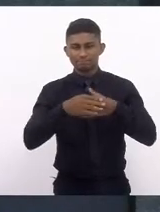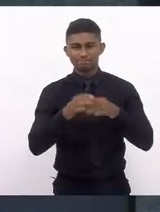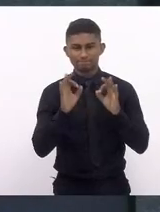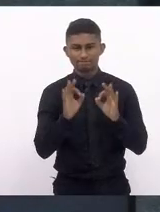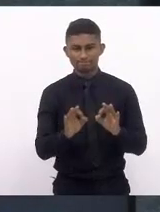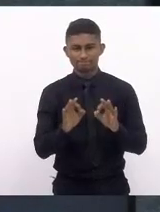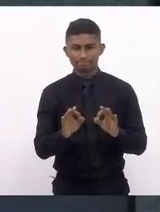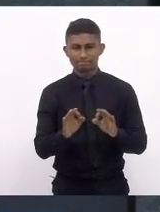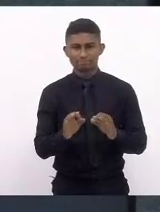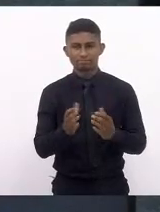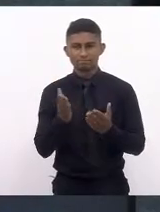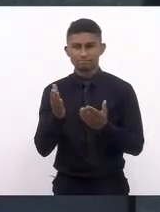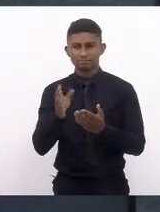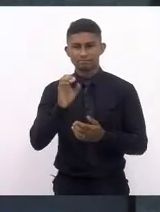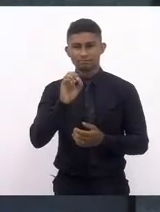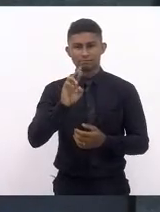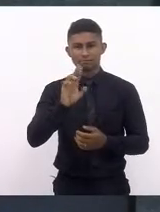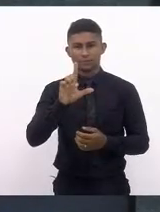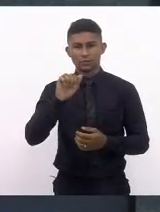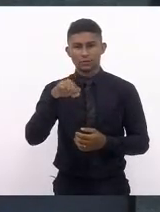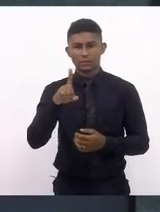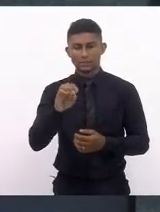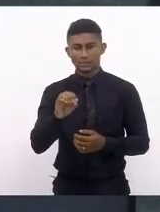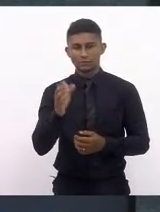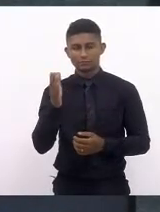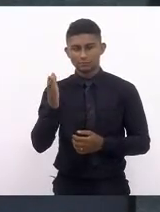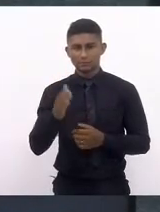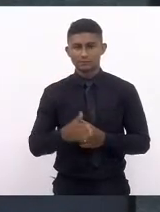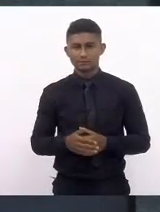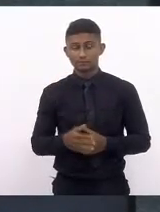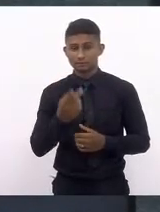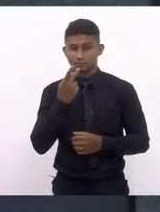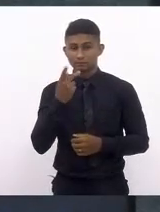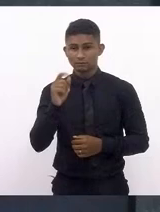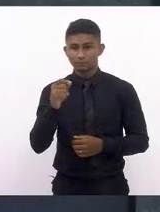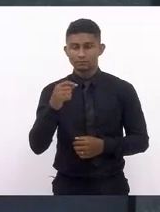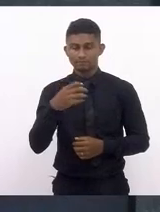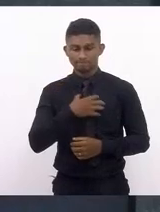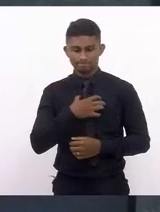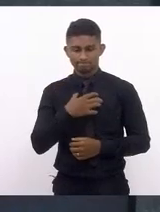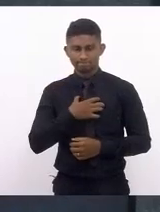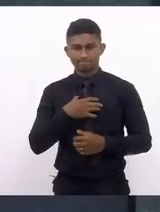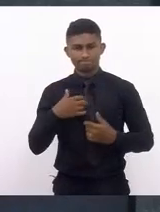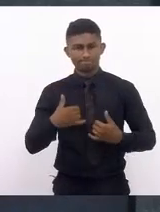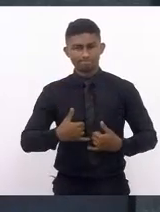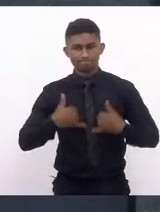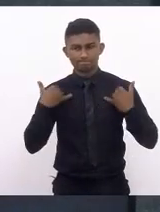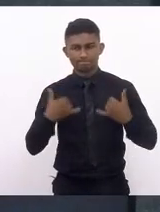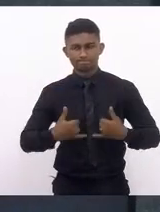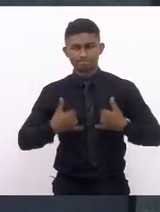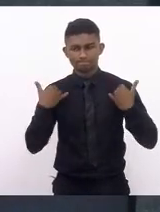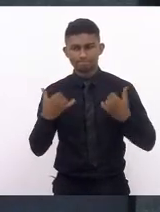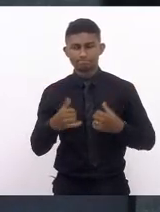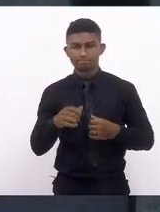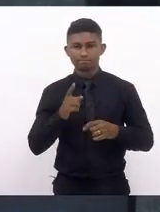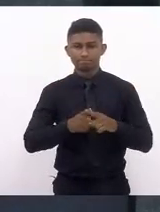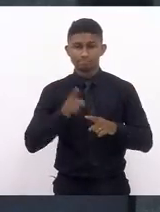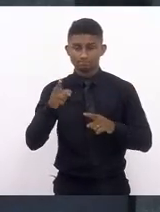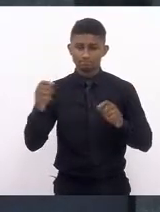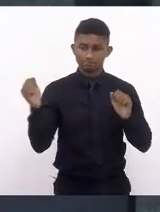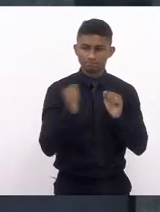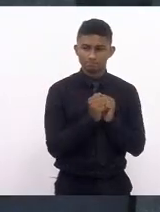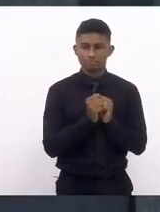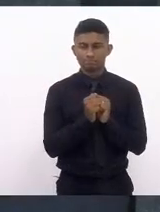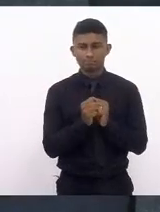a Orlando Miranda e dizer que me sentiria muito honrada de ter junto